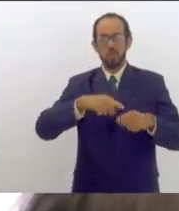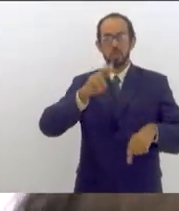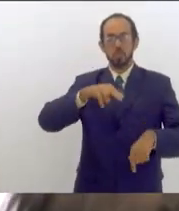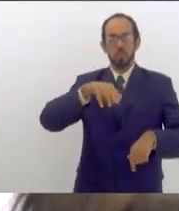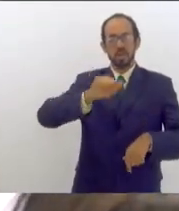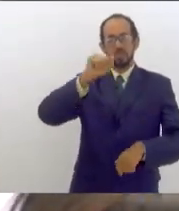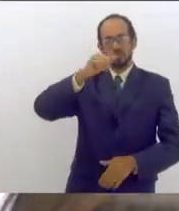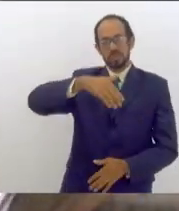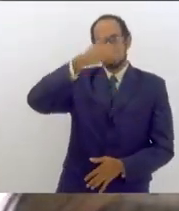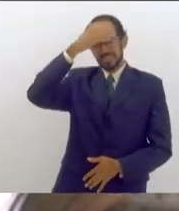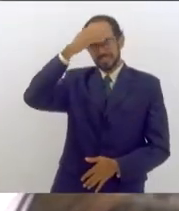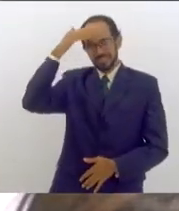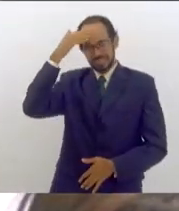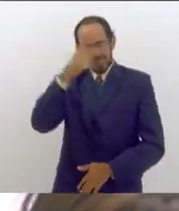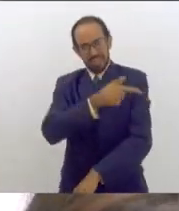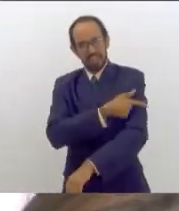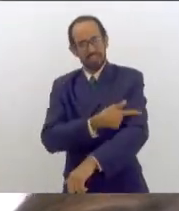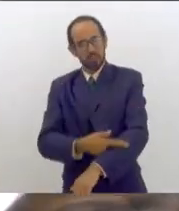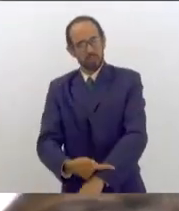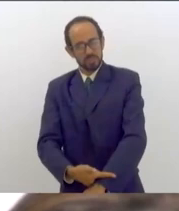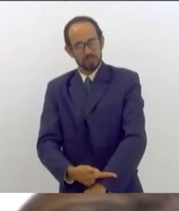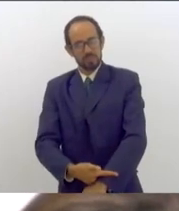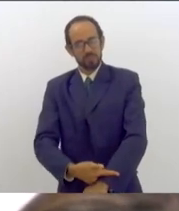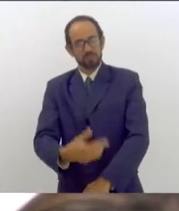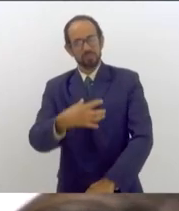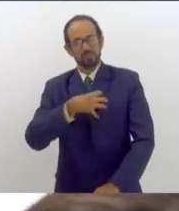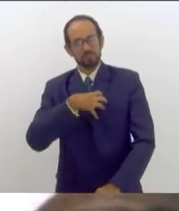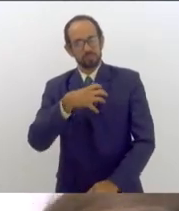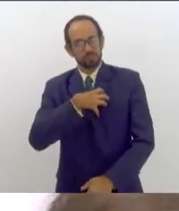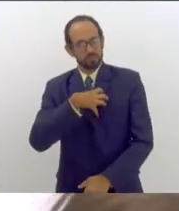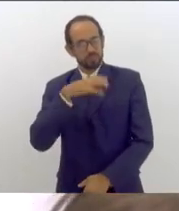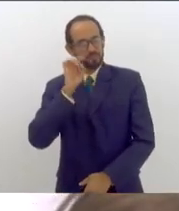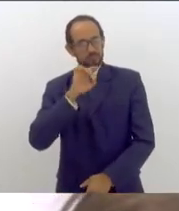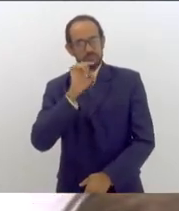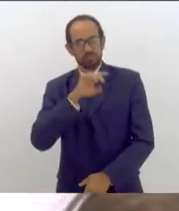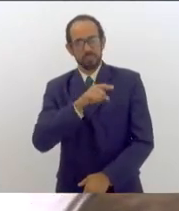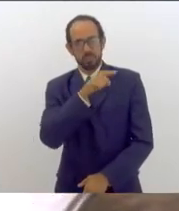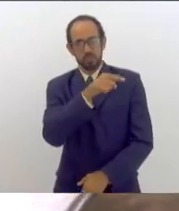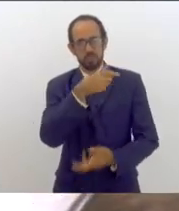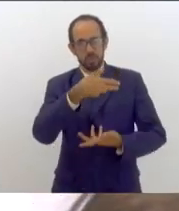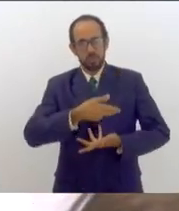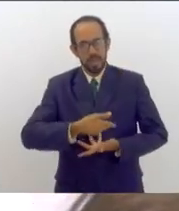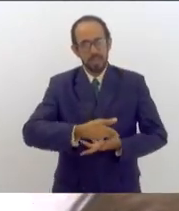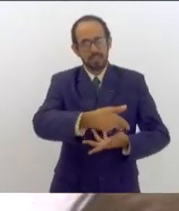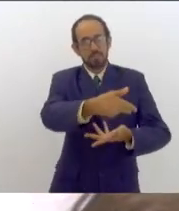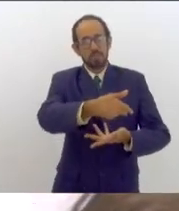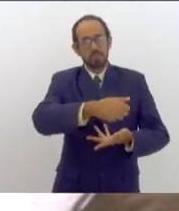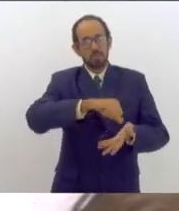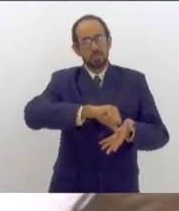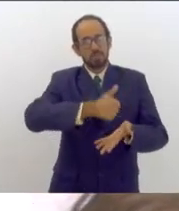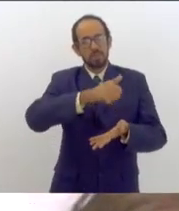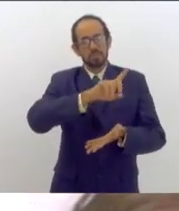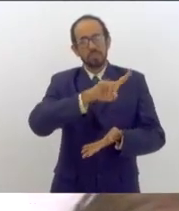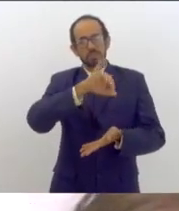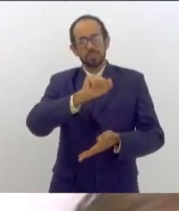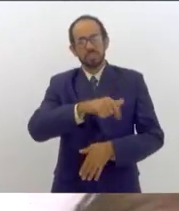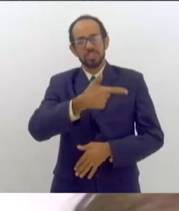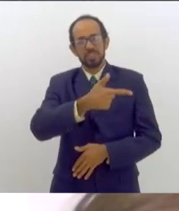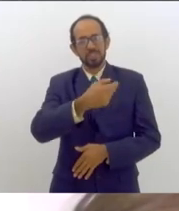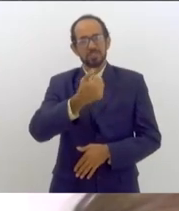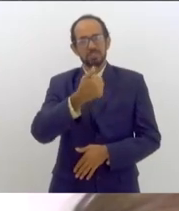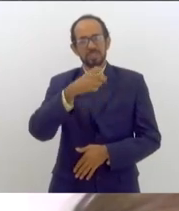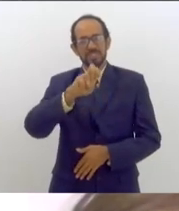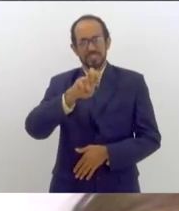da maneira gentil e especial que o senhor me recebeu no meu primeiro dia de exercício em 2015